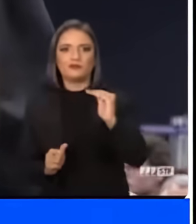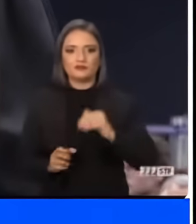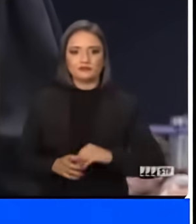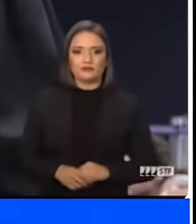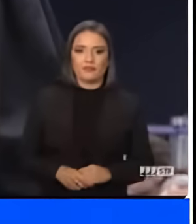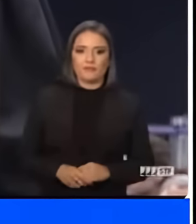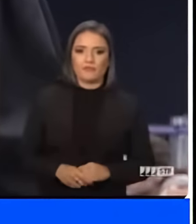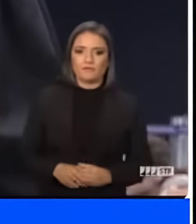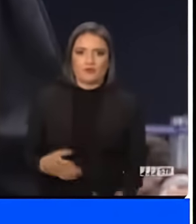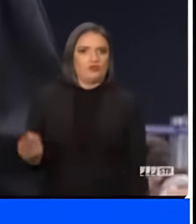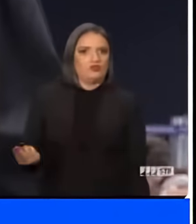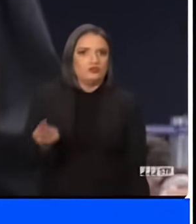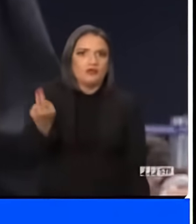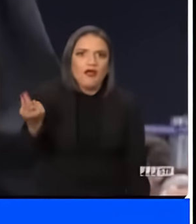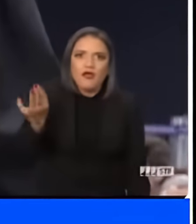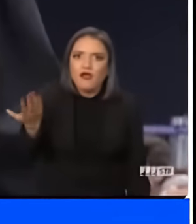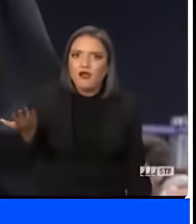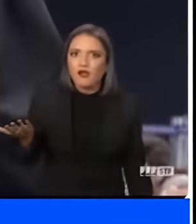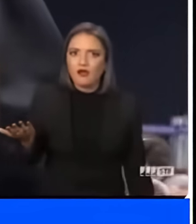Não dá.